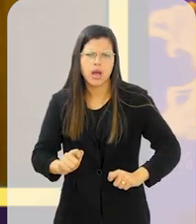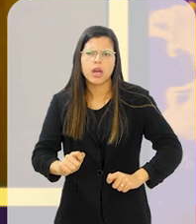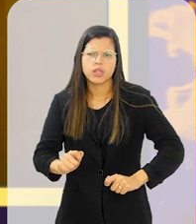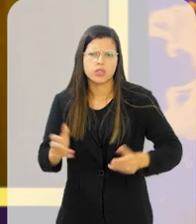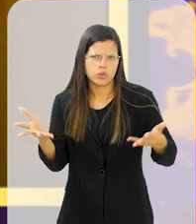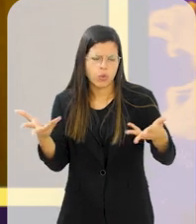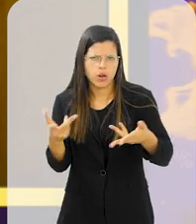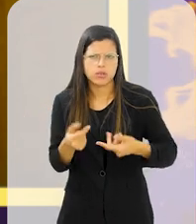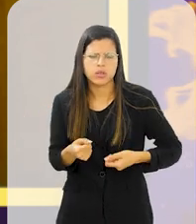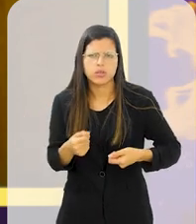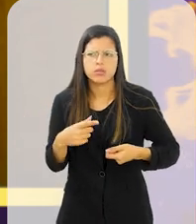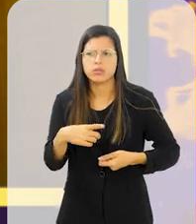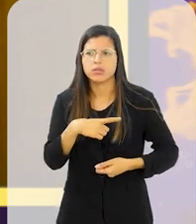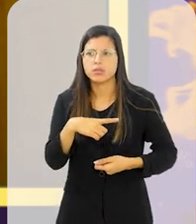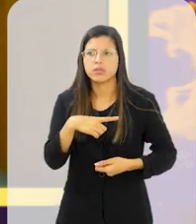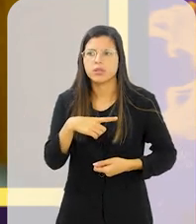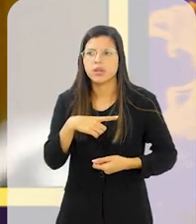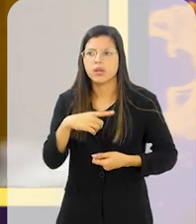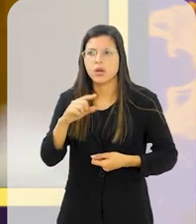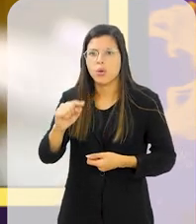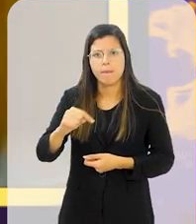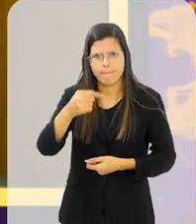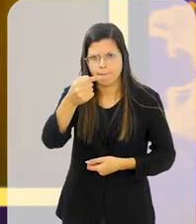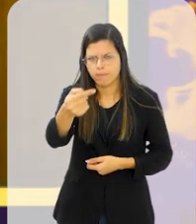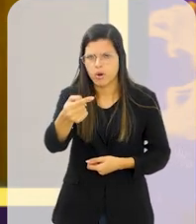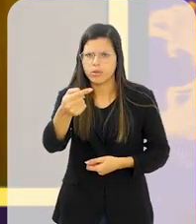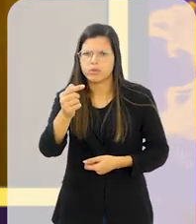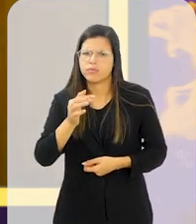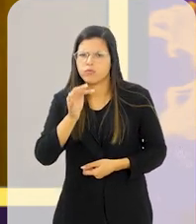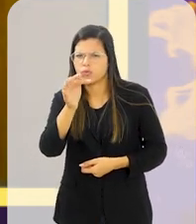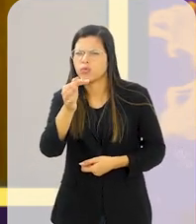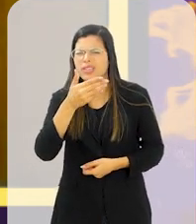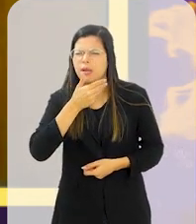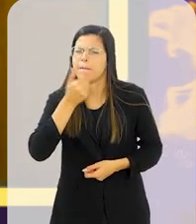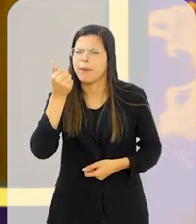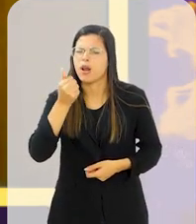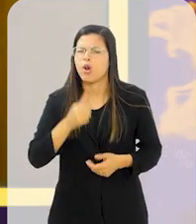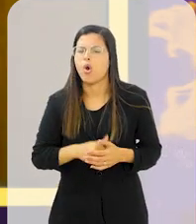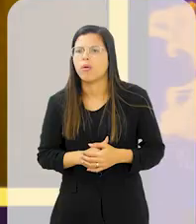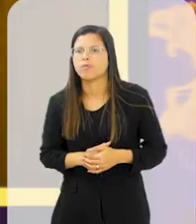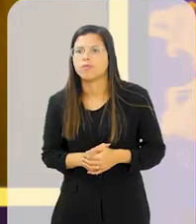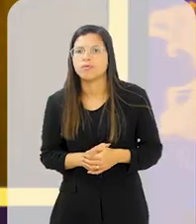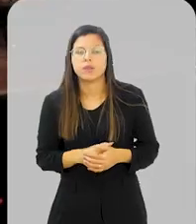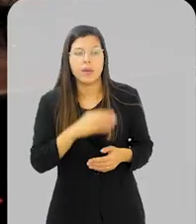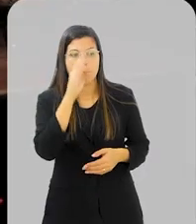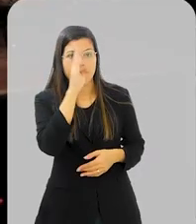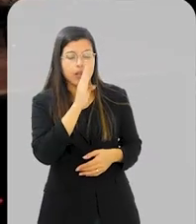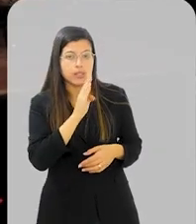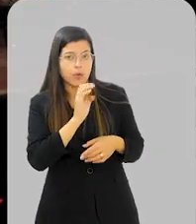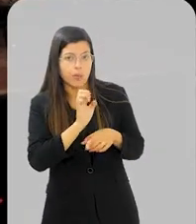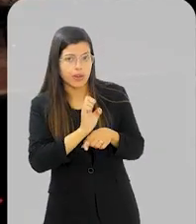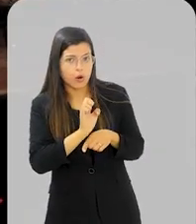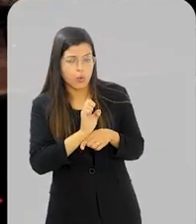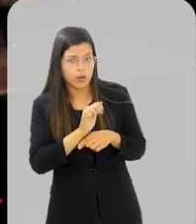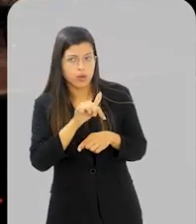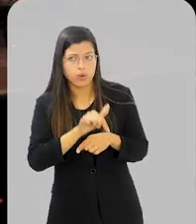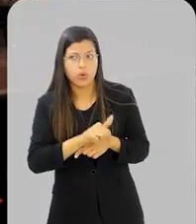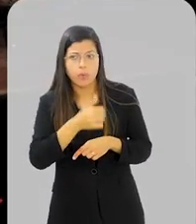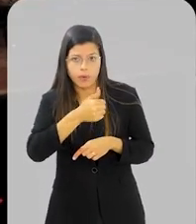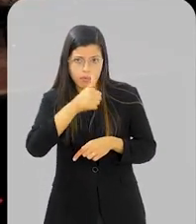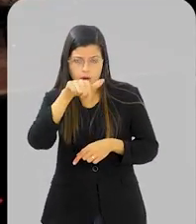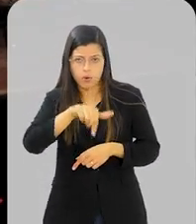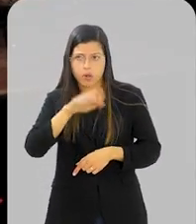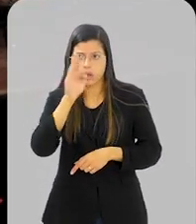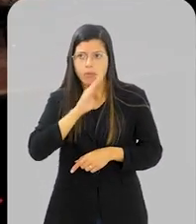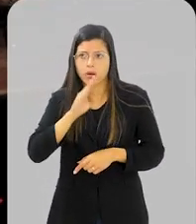com talento, eu acho que o próximo terço das eliminatórias vai ser melhor para a seleção brasileira. Brasil e Equador, primeiro jogo no Brasil,